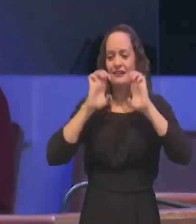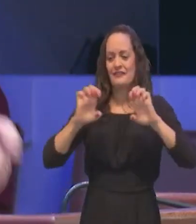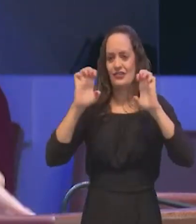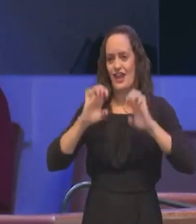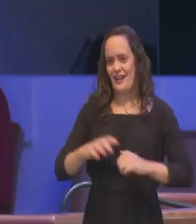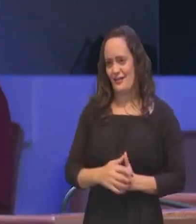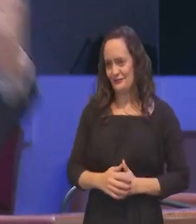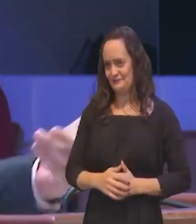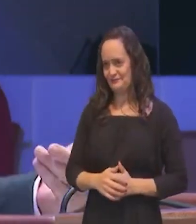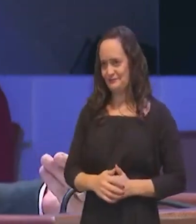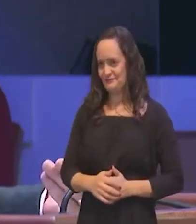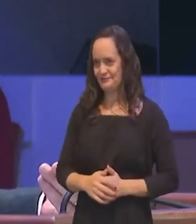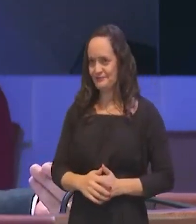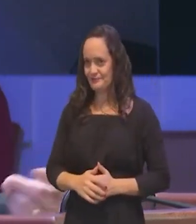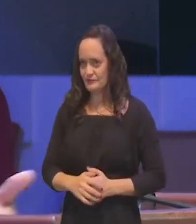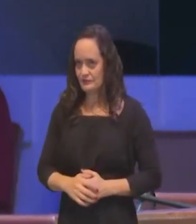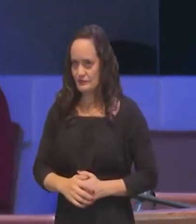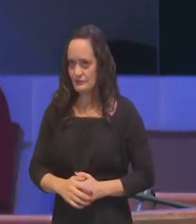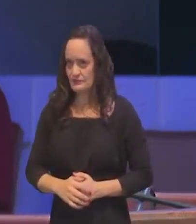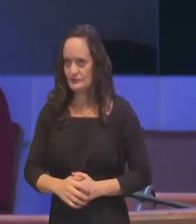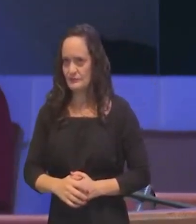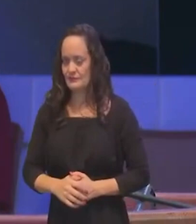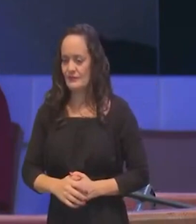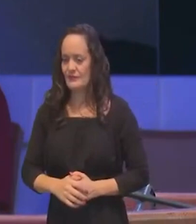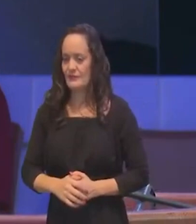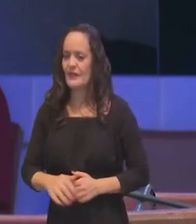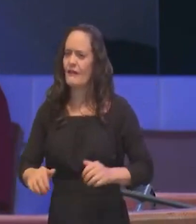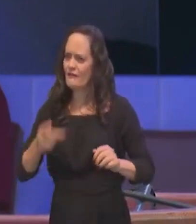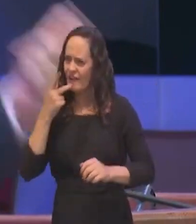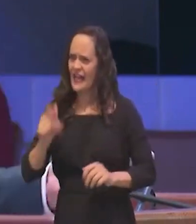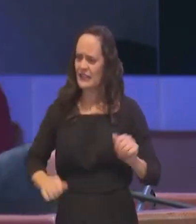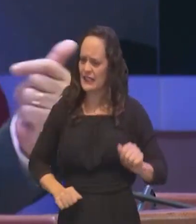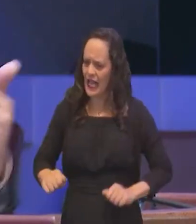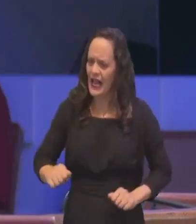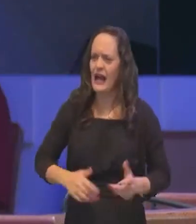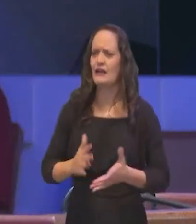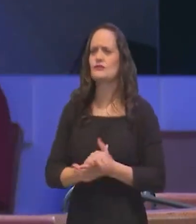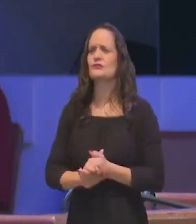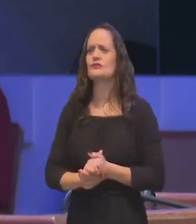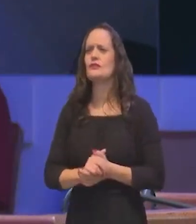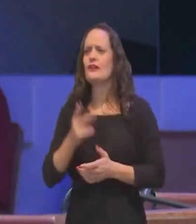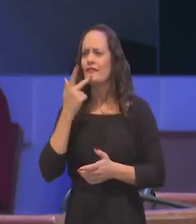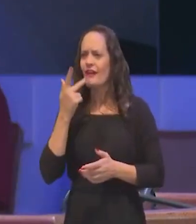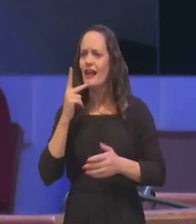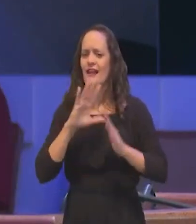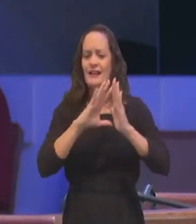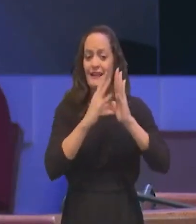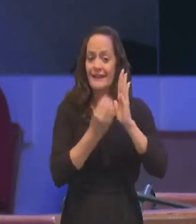vai aos samaritanos, Atos no capítulo 8, a igreja vai aos gentios, Atos capítulo 10.